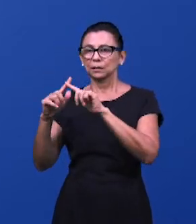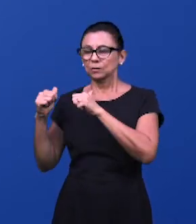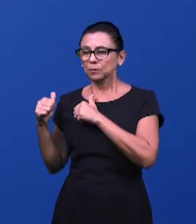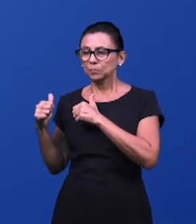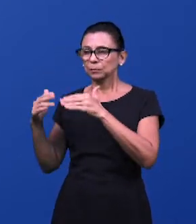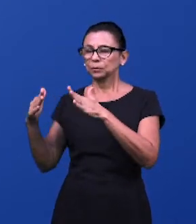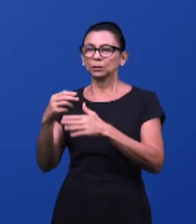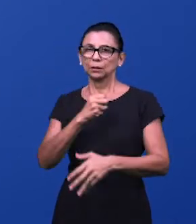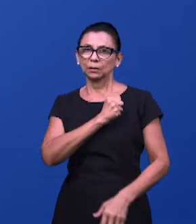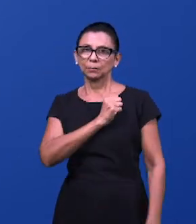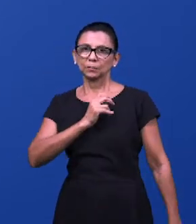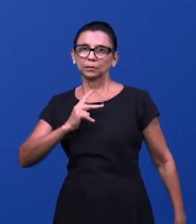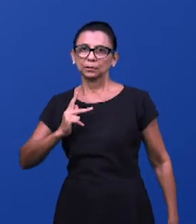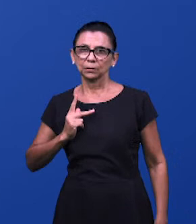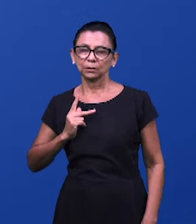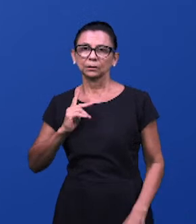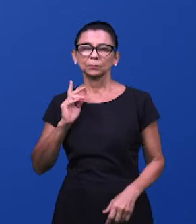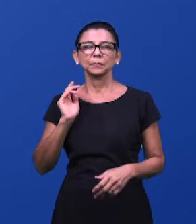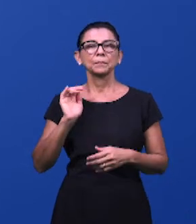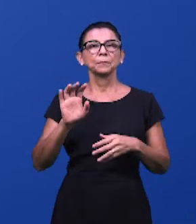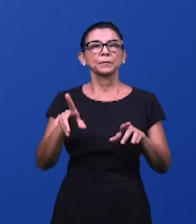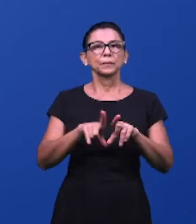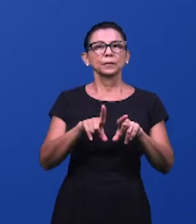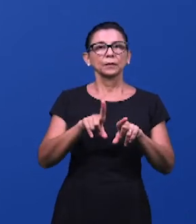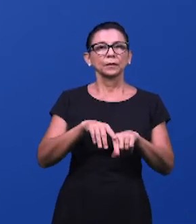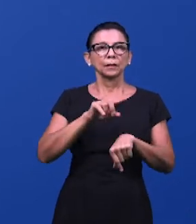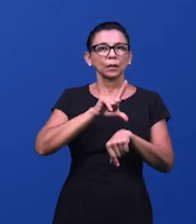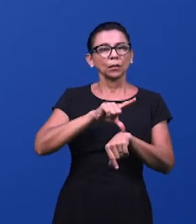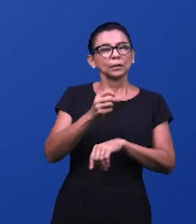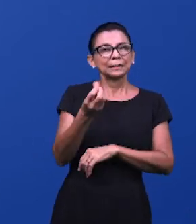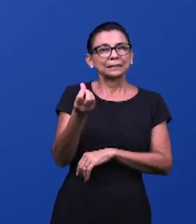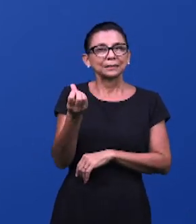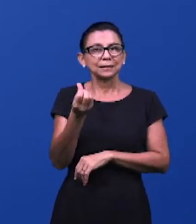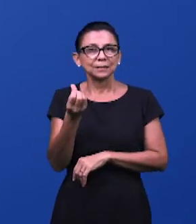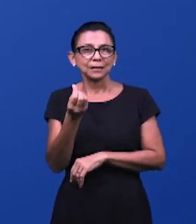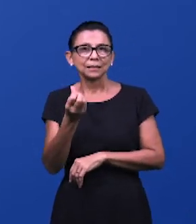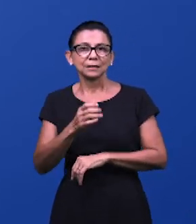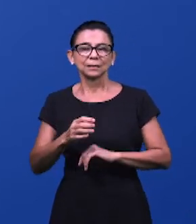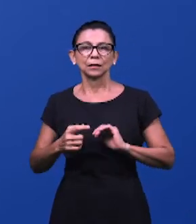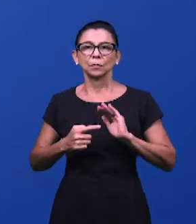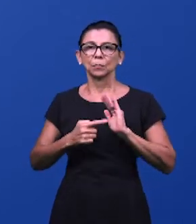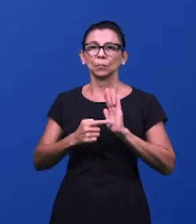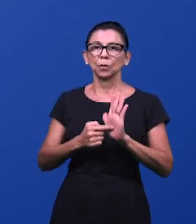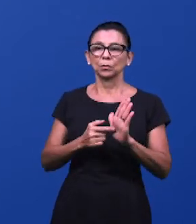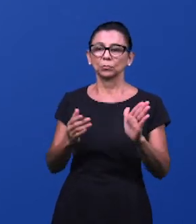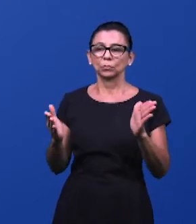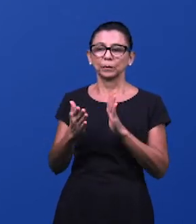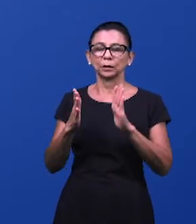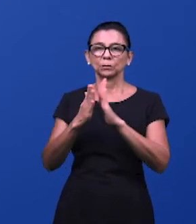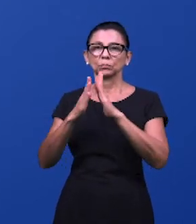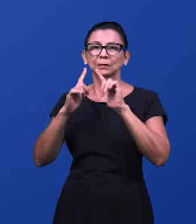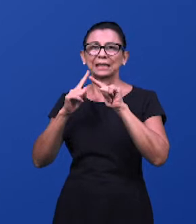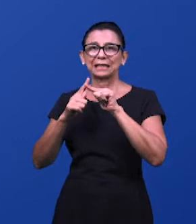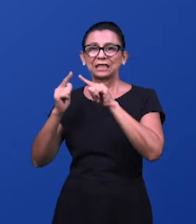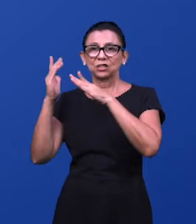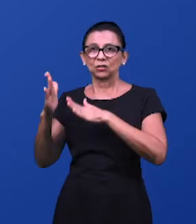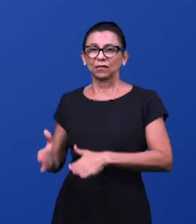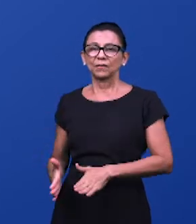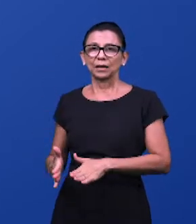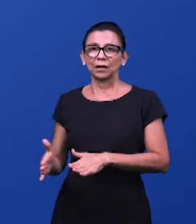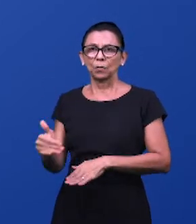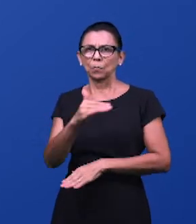igreja apostólica. A hora sexta fala de quando a igreja passou pelas cruzes, as arenas,